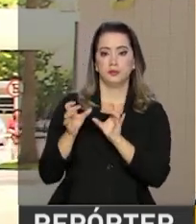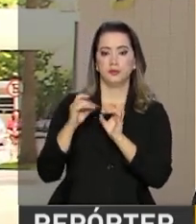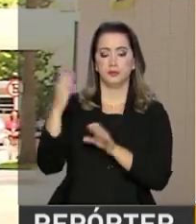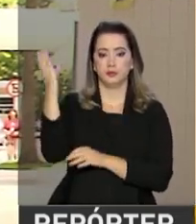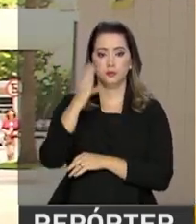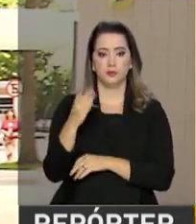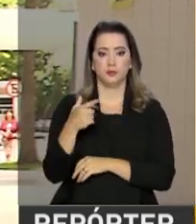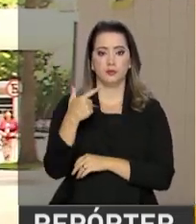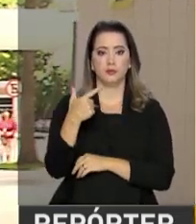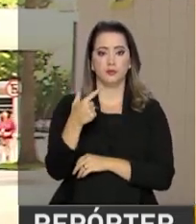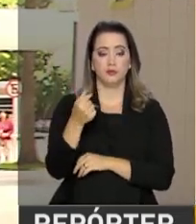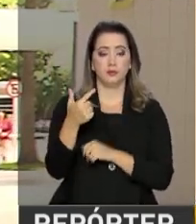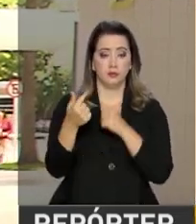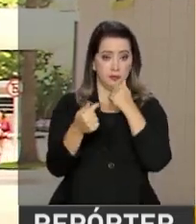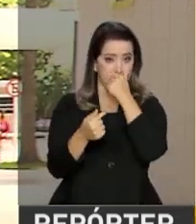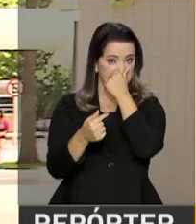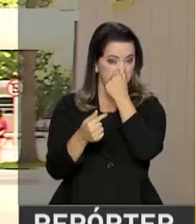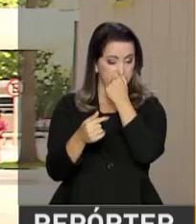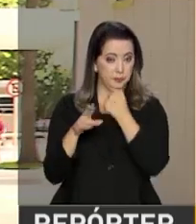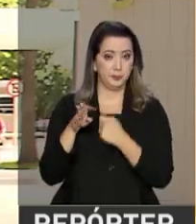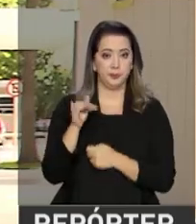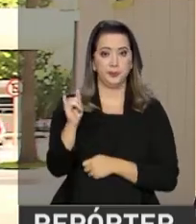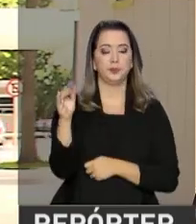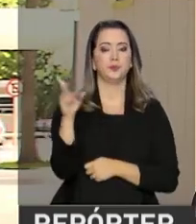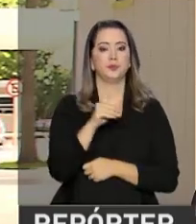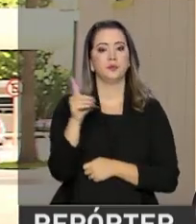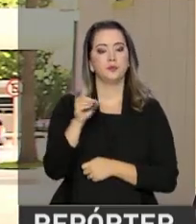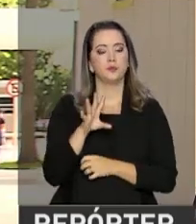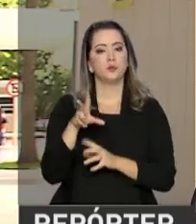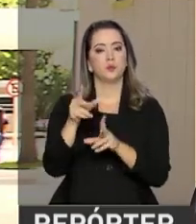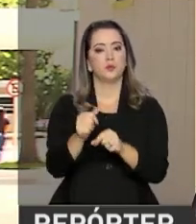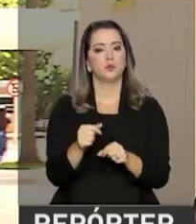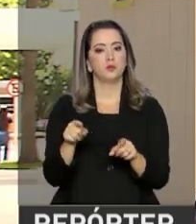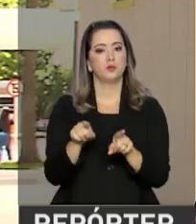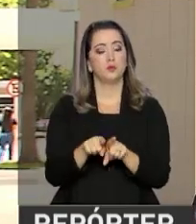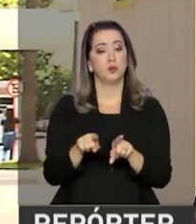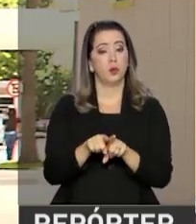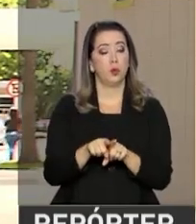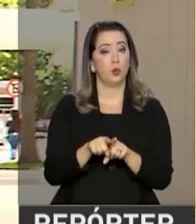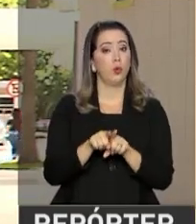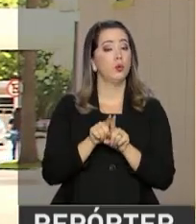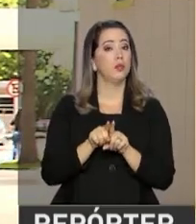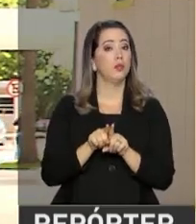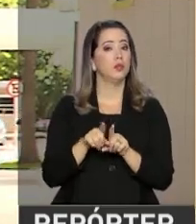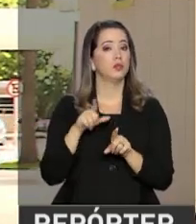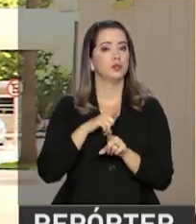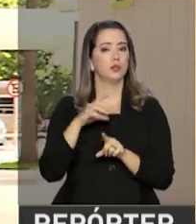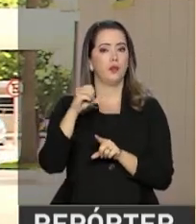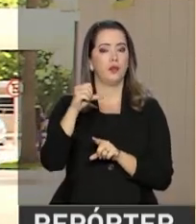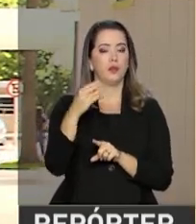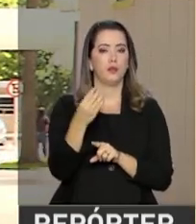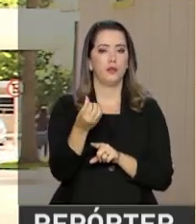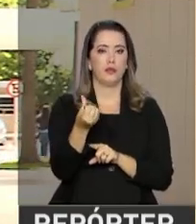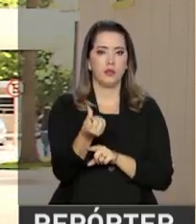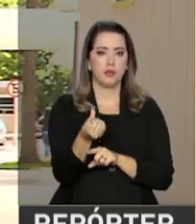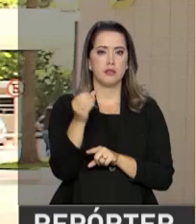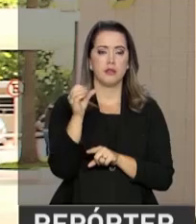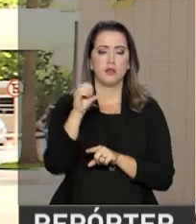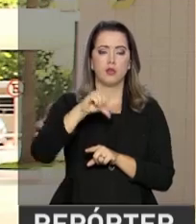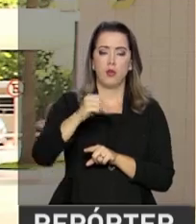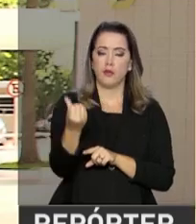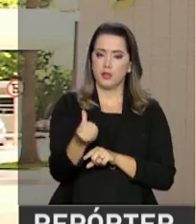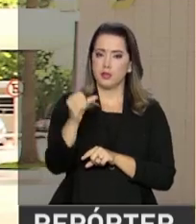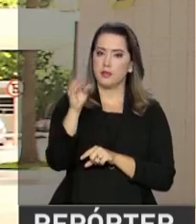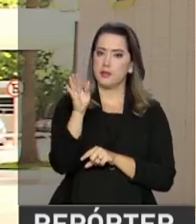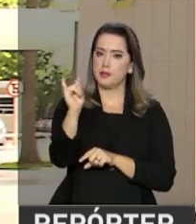de 217 bilhões de dólares desse total 96 bilhões de dólares vieram do agronegócio